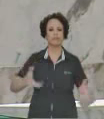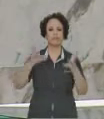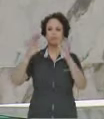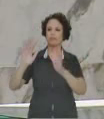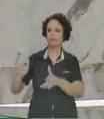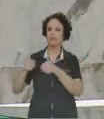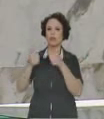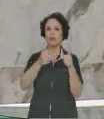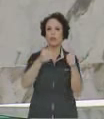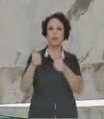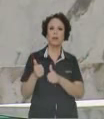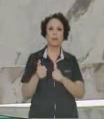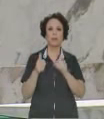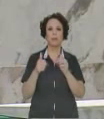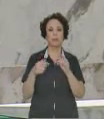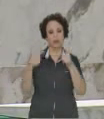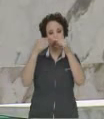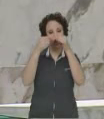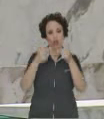constitucionais